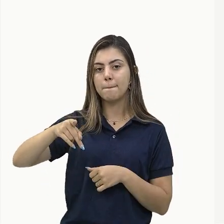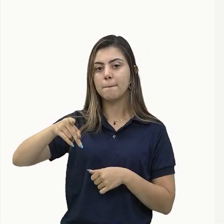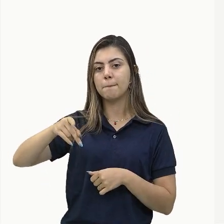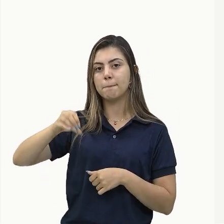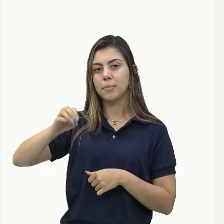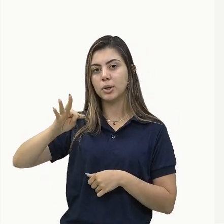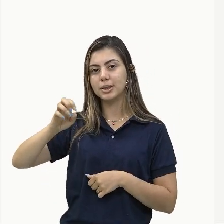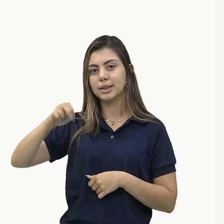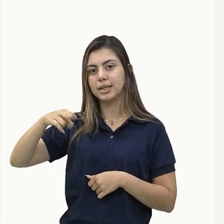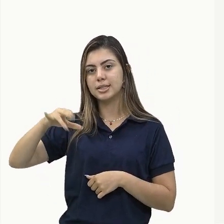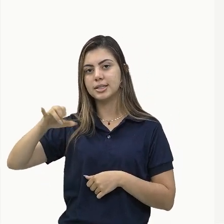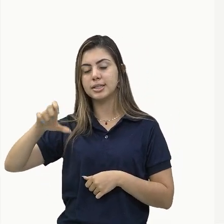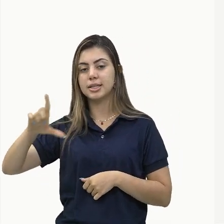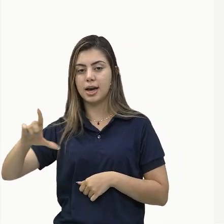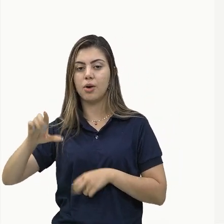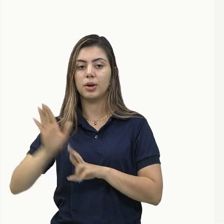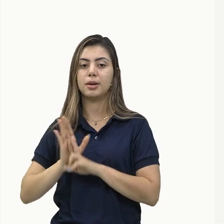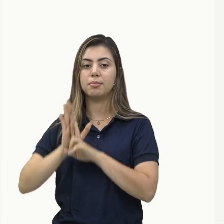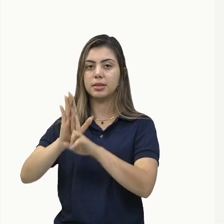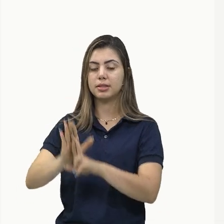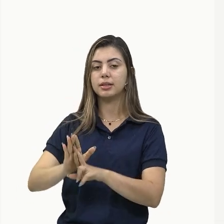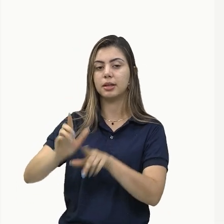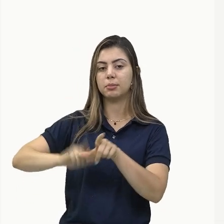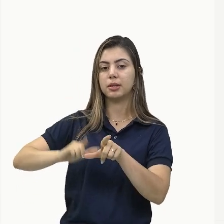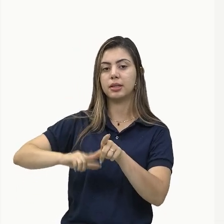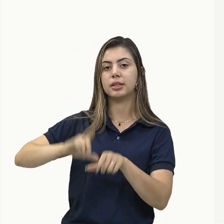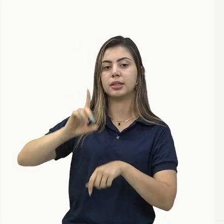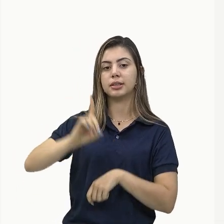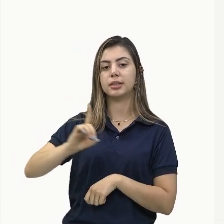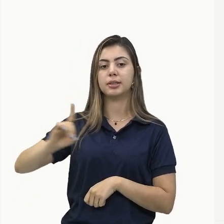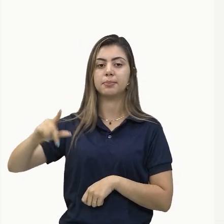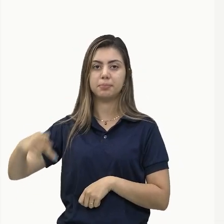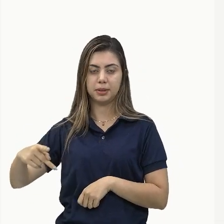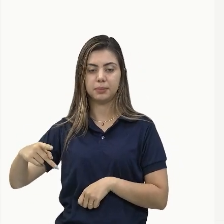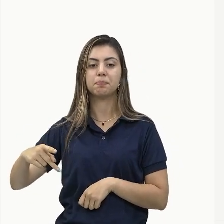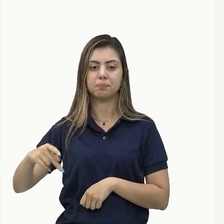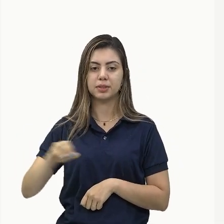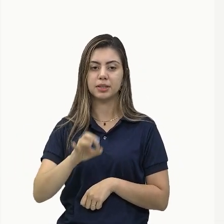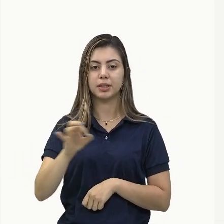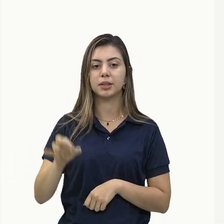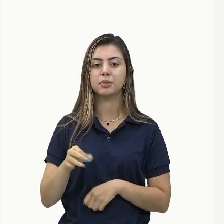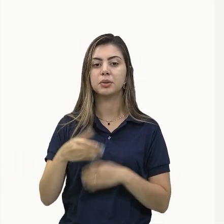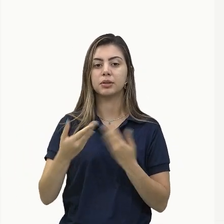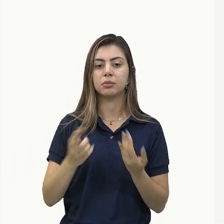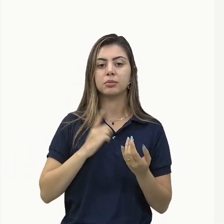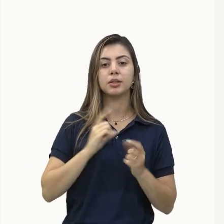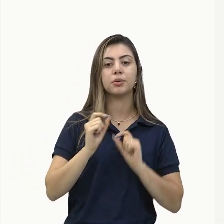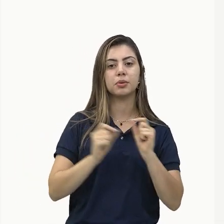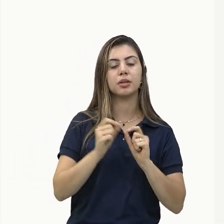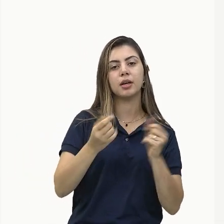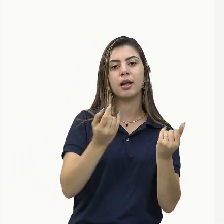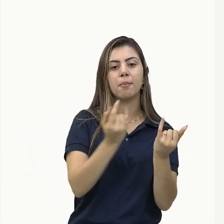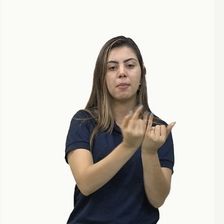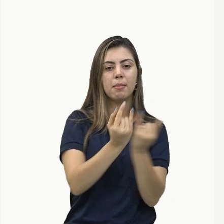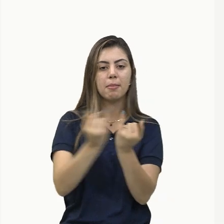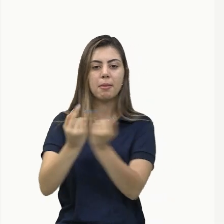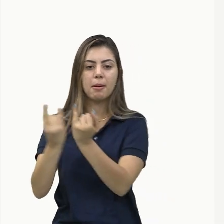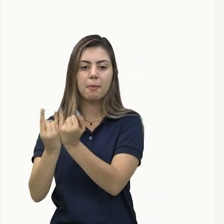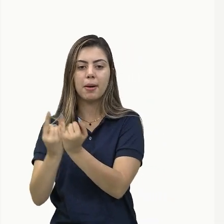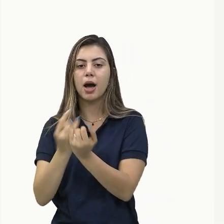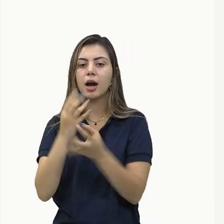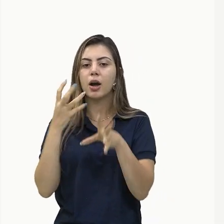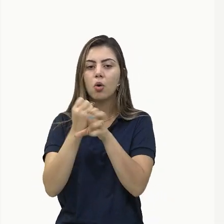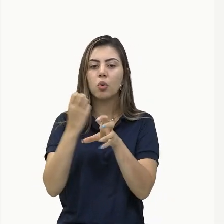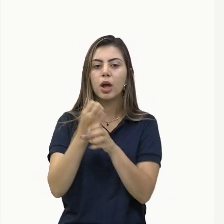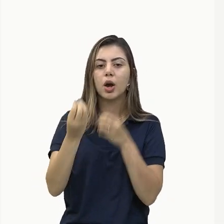para diferença de potencial. De uma associação em série é igual à soma das DDPs